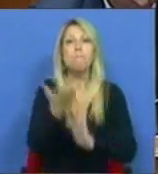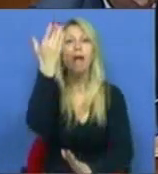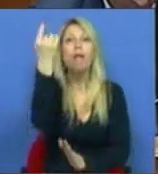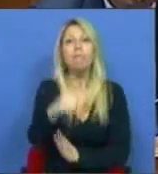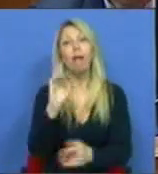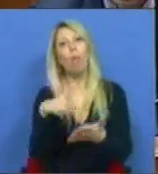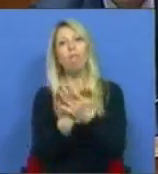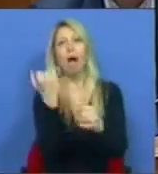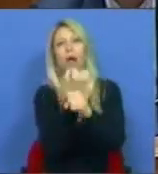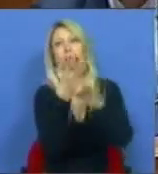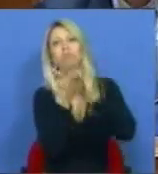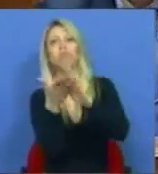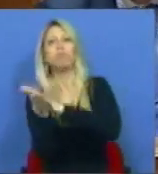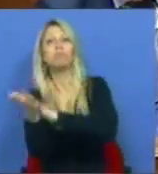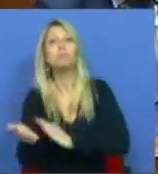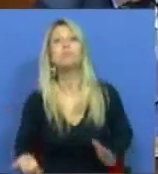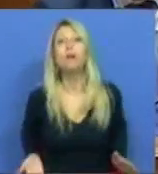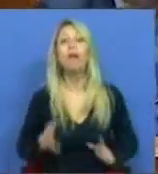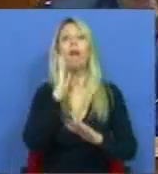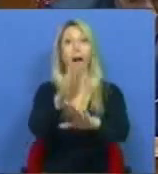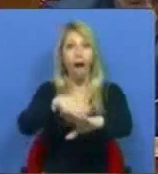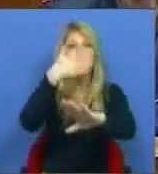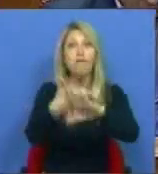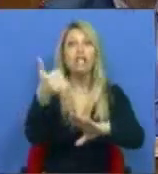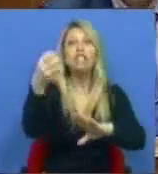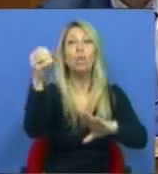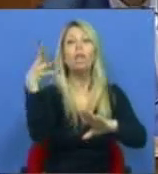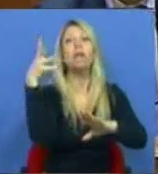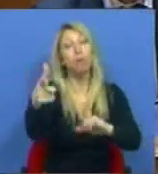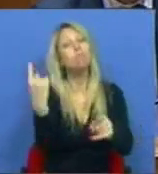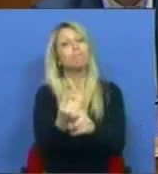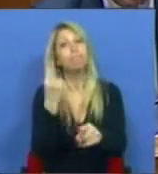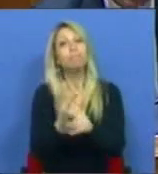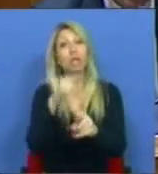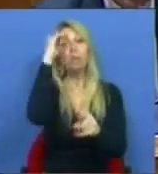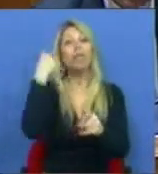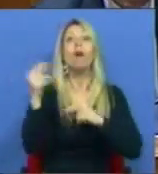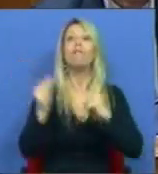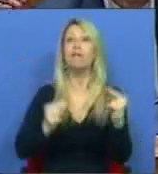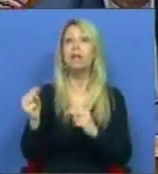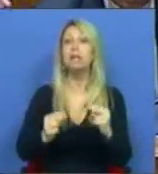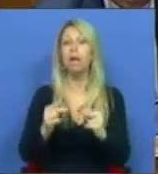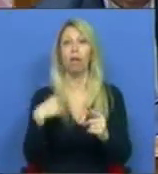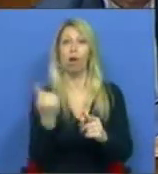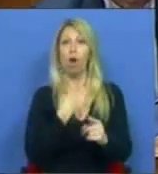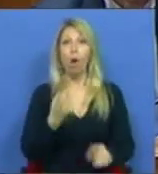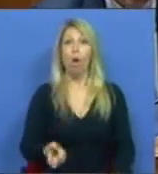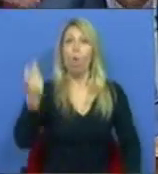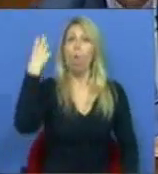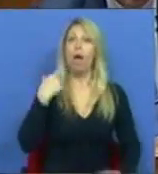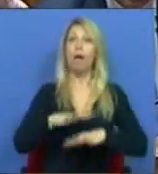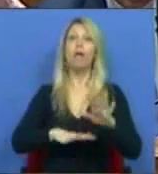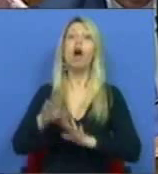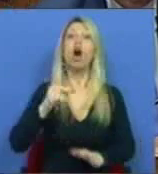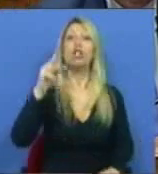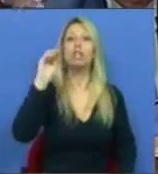empregabilidade dos jovens. E vamos reforçá-lo para 50 mil, apesar das dificuldades financeiras. Nós, no ano passado, fizemos